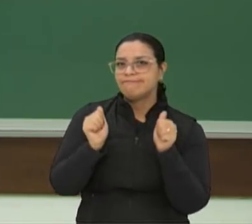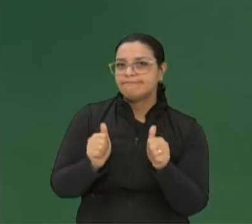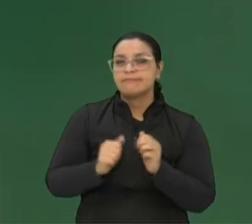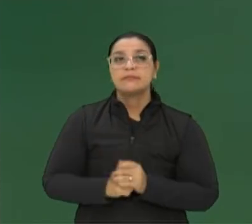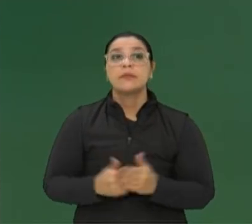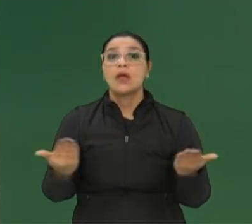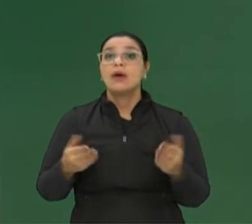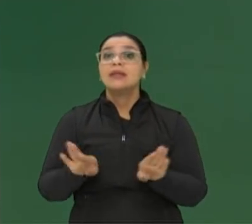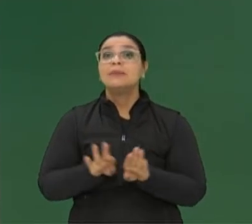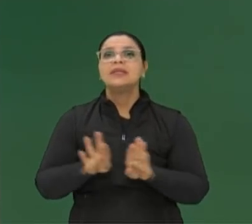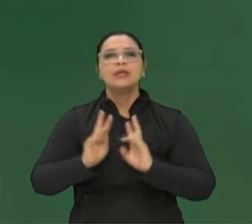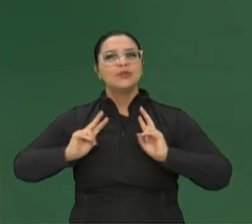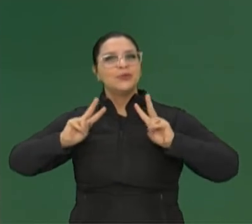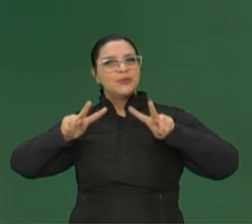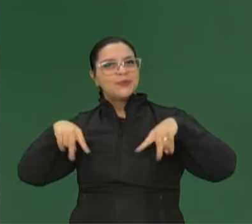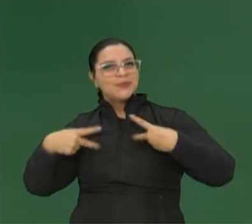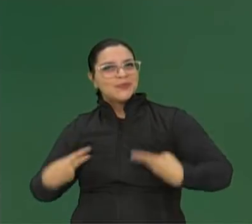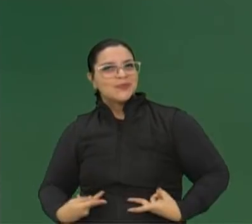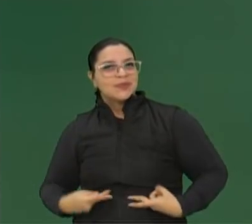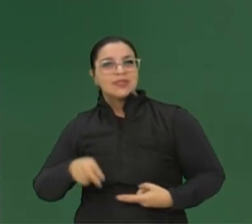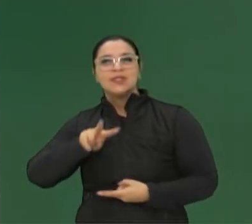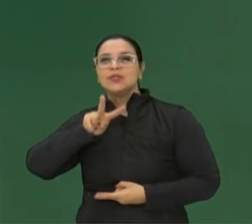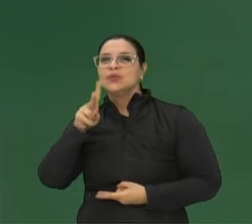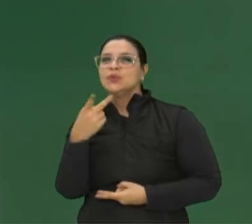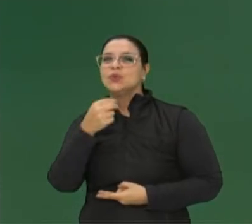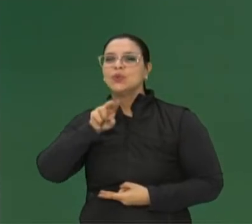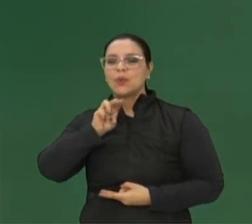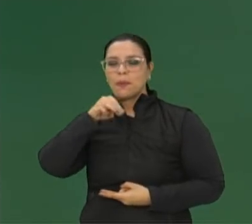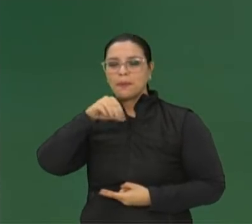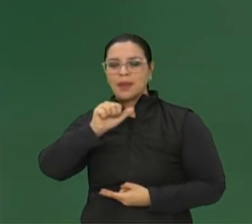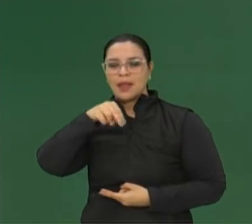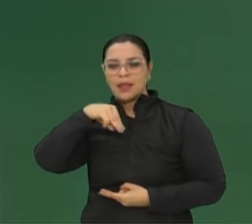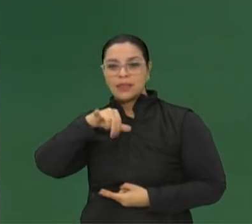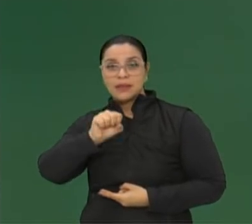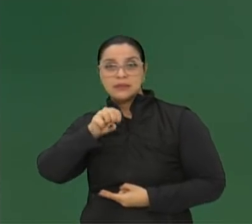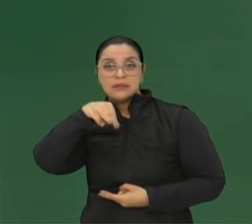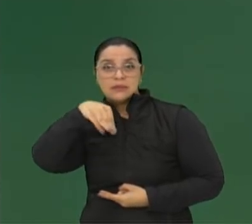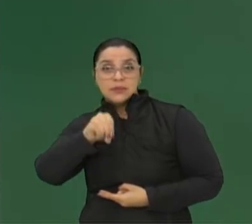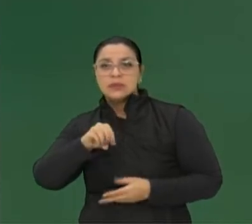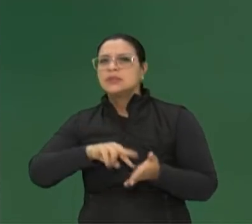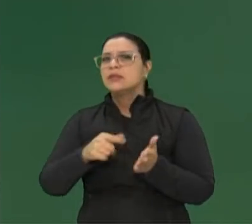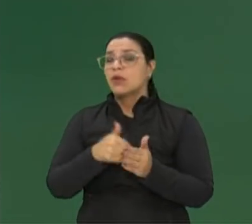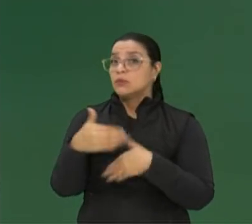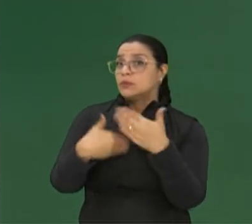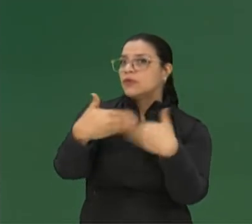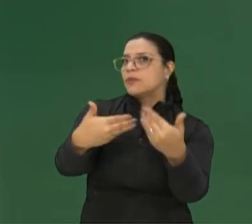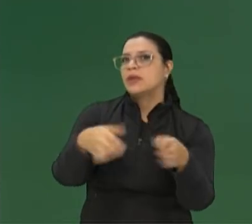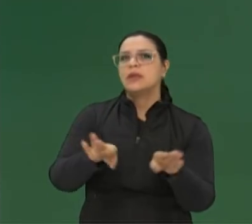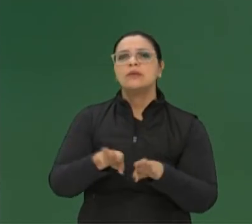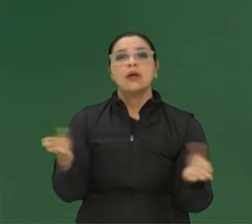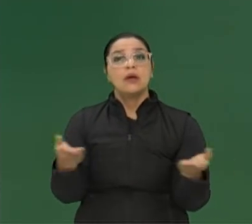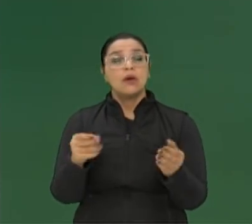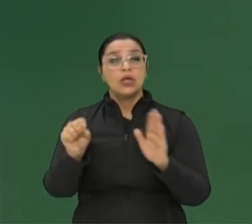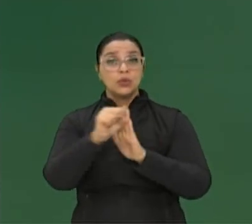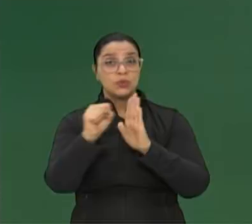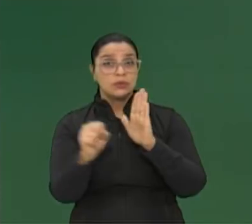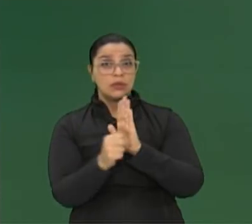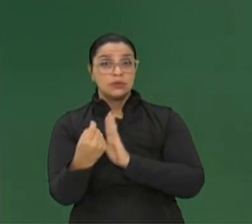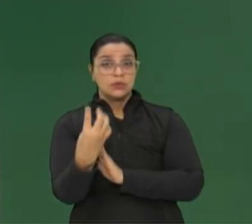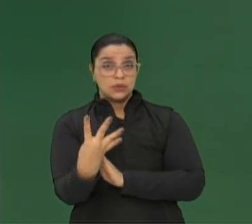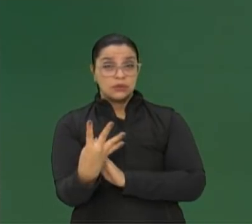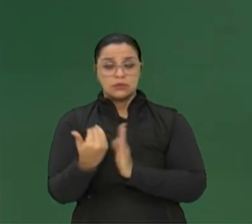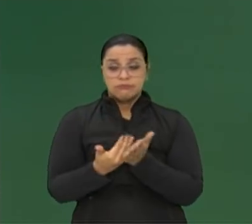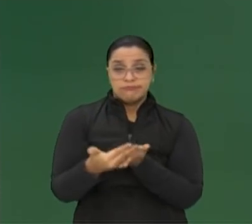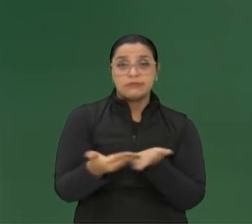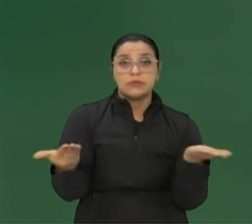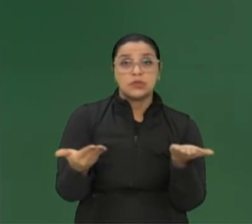temos o humanismo, né? O humanismo então vai ser justamente um movimento, tá, que vai se desenvolver a partir ali do século XIV,